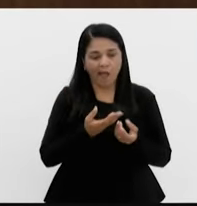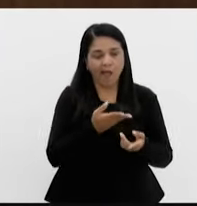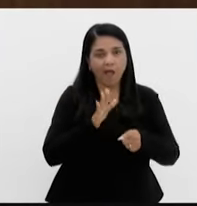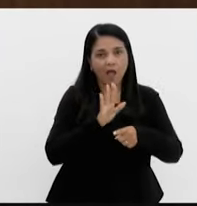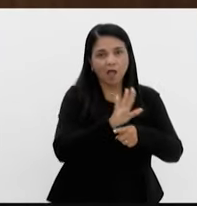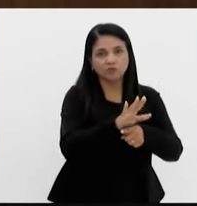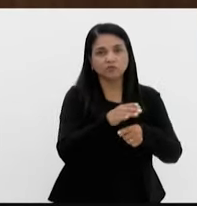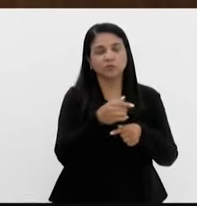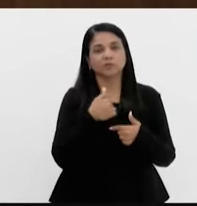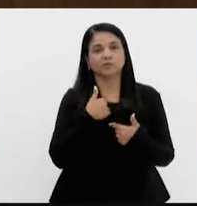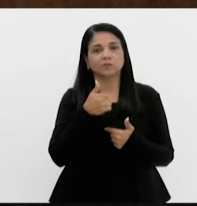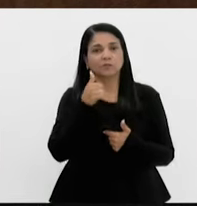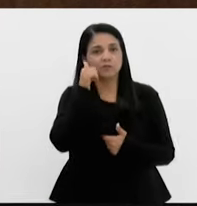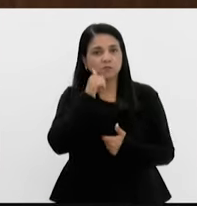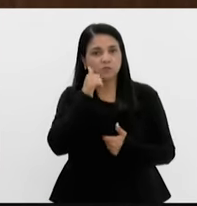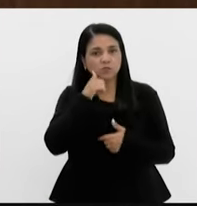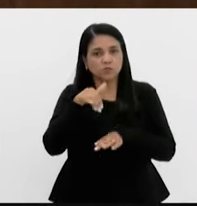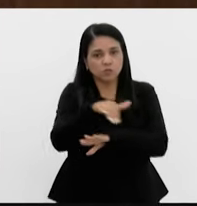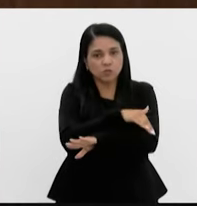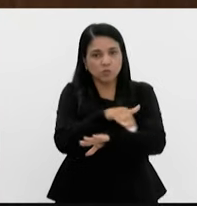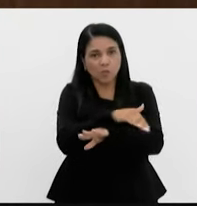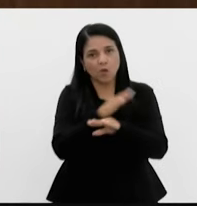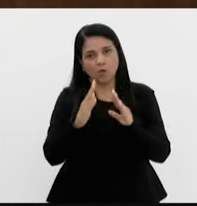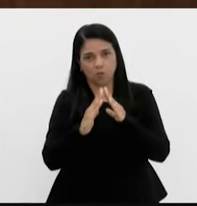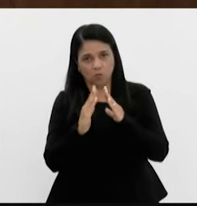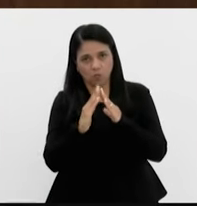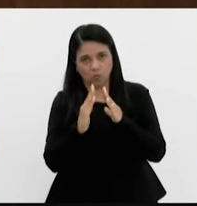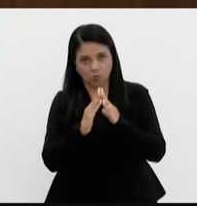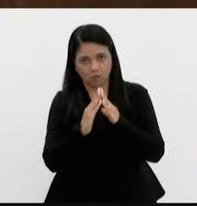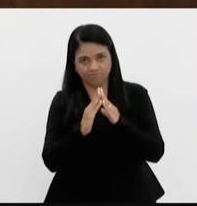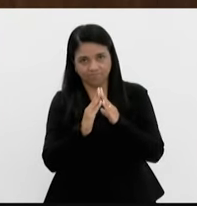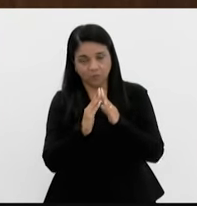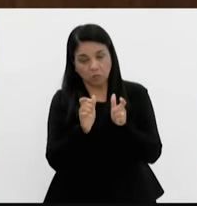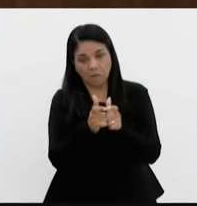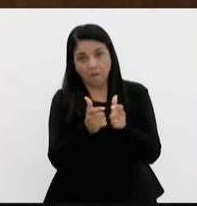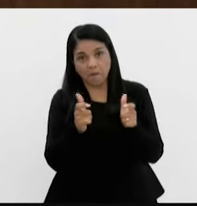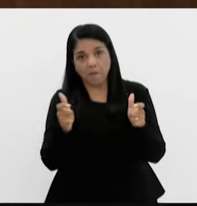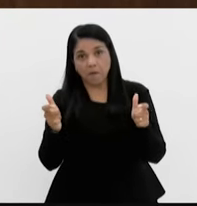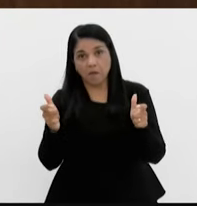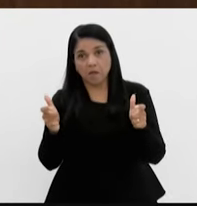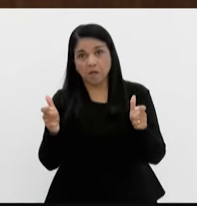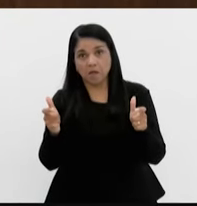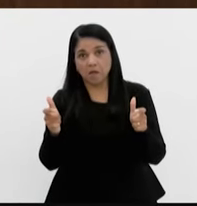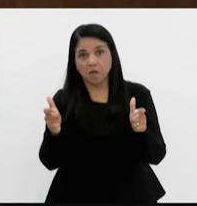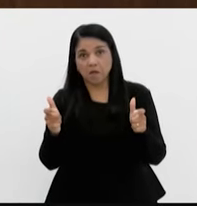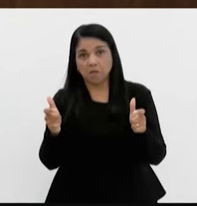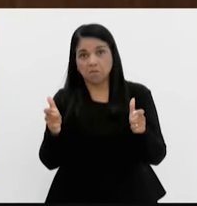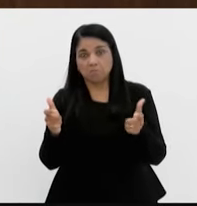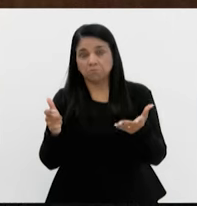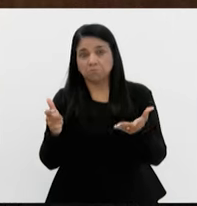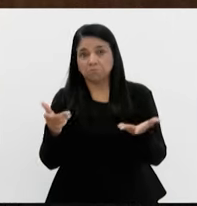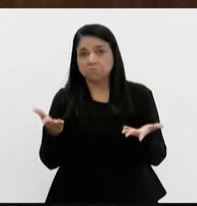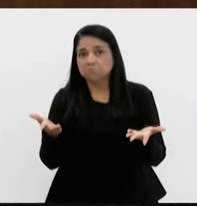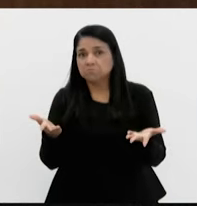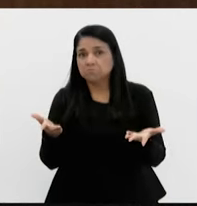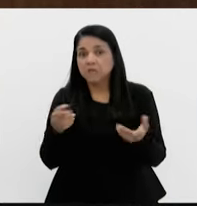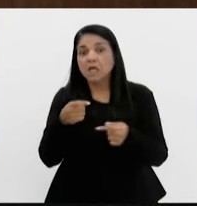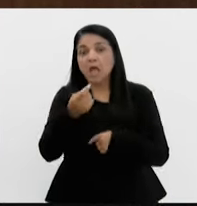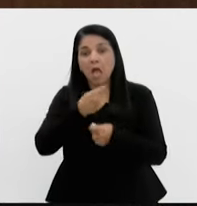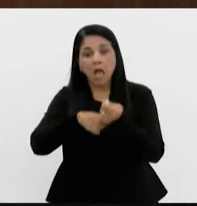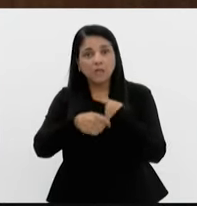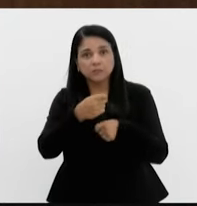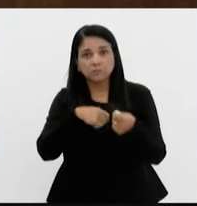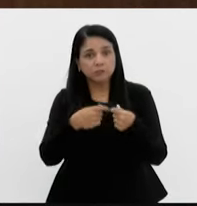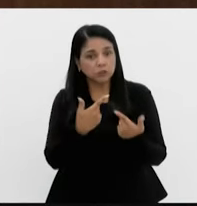né que tá aumentando cada vez mais os moradores de rua dentro da cidade quer dizer não tem ali o o quem administra a cidade não